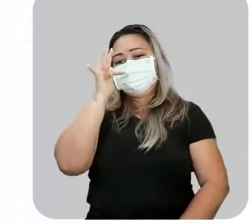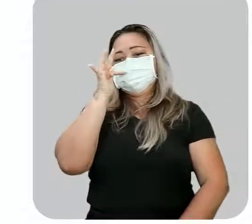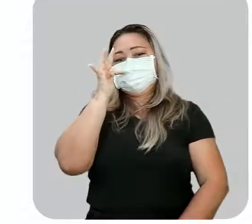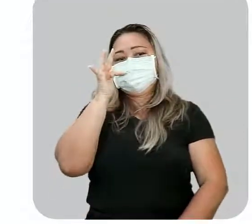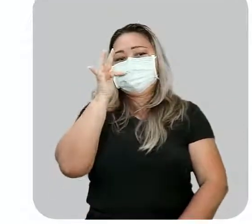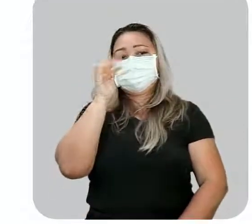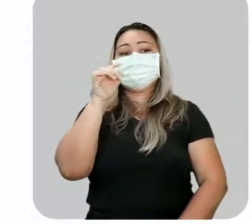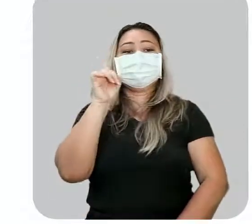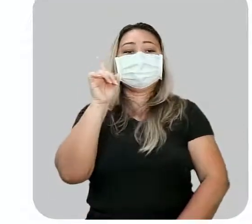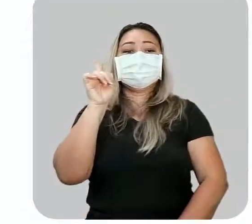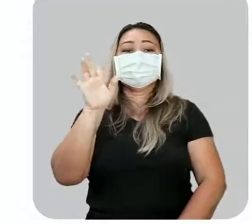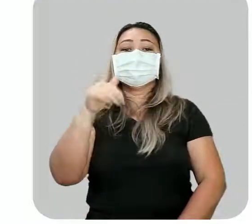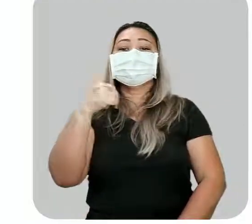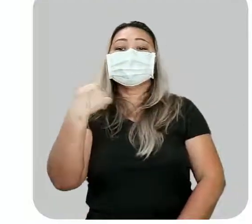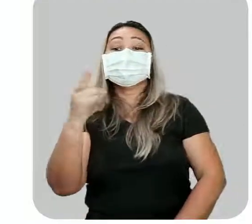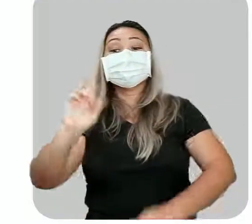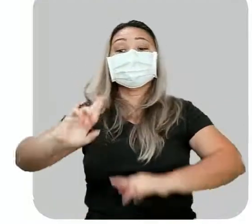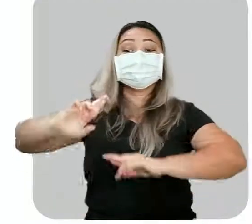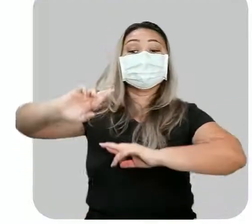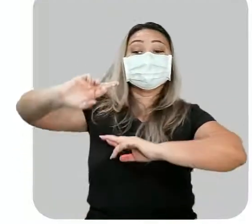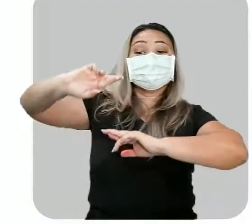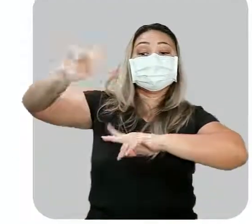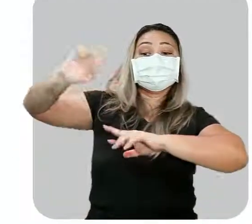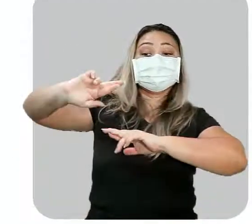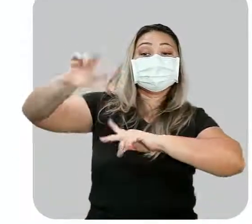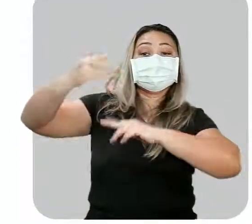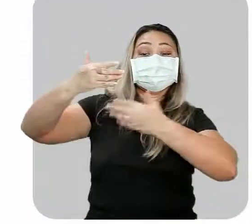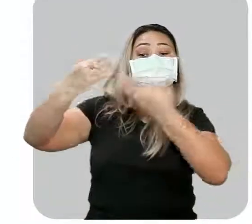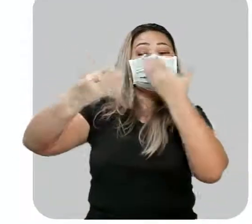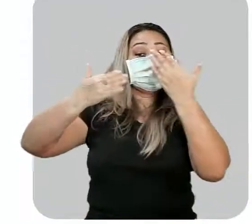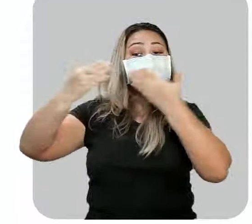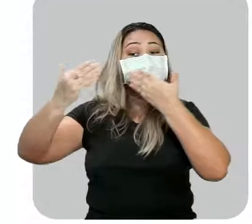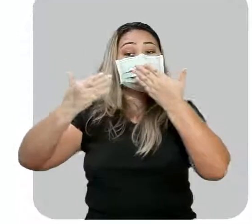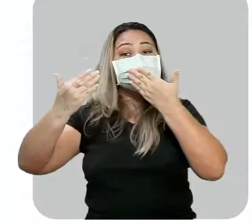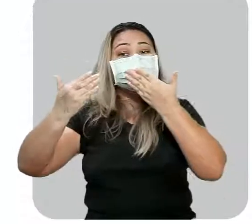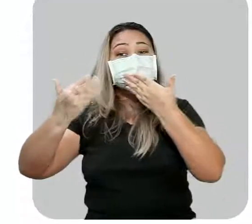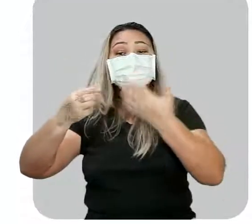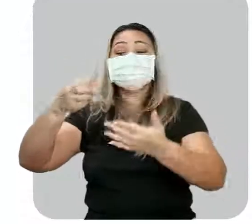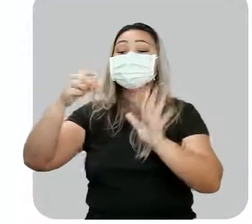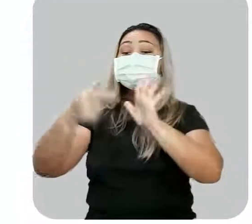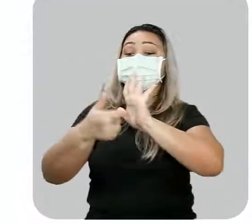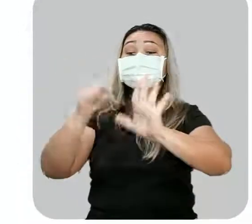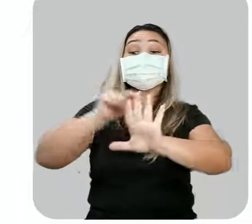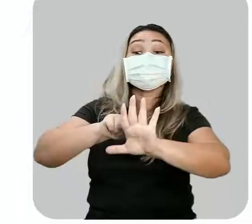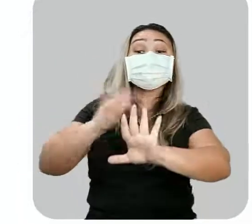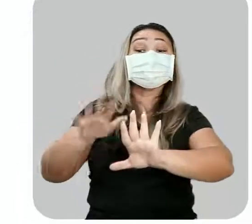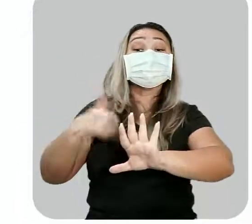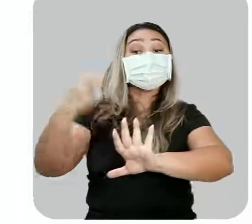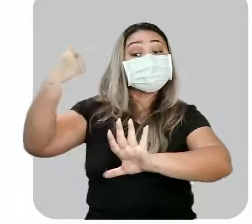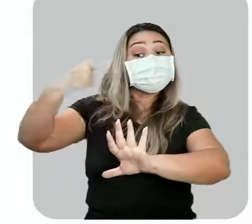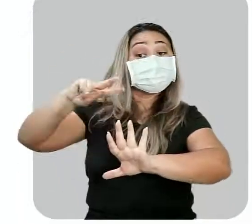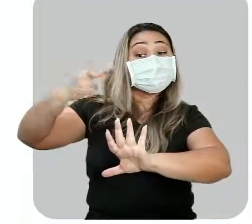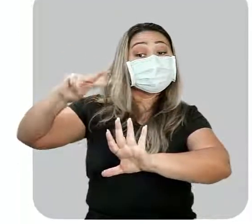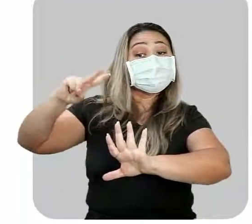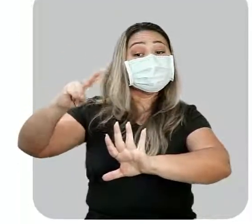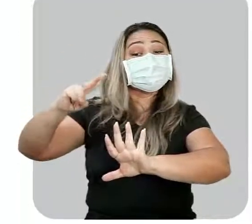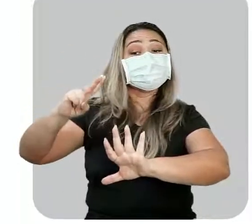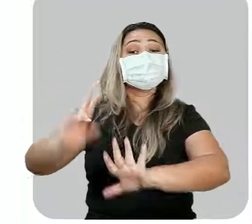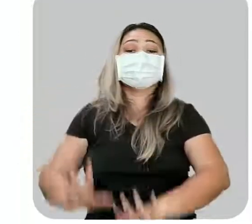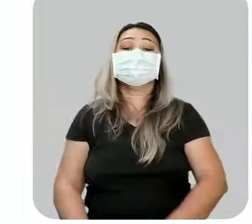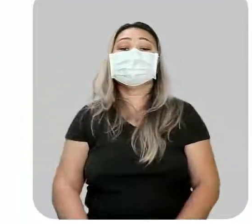flor. Vamos saber aqui a diferença da comparação e da metáfora. Nessas